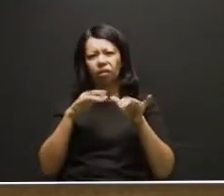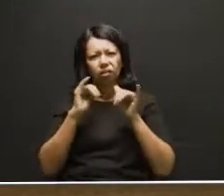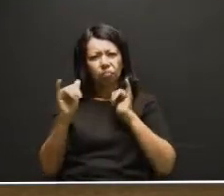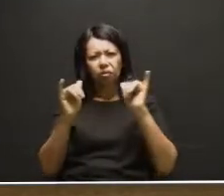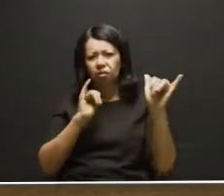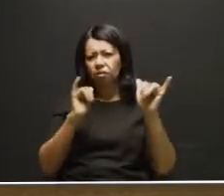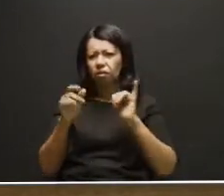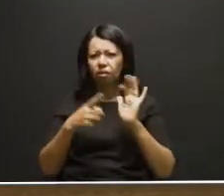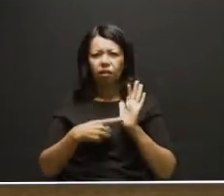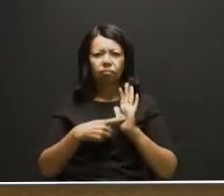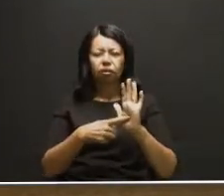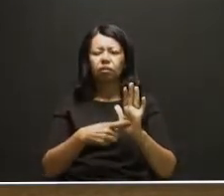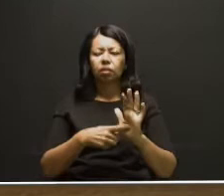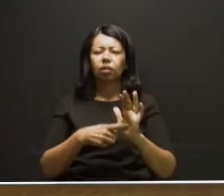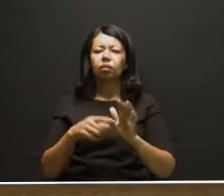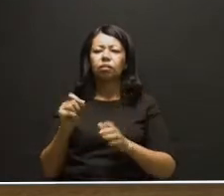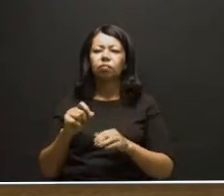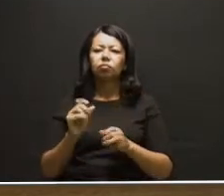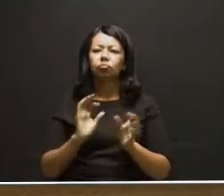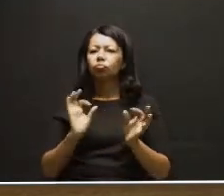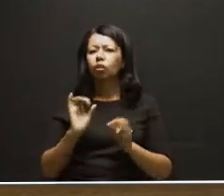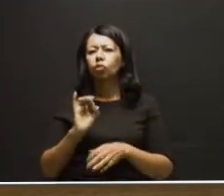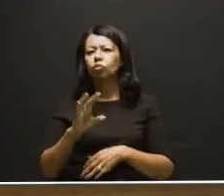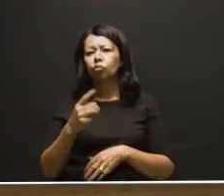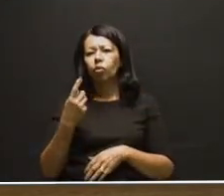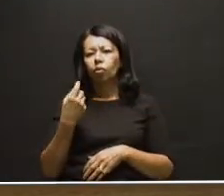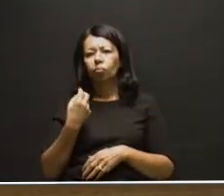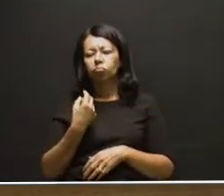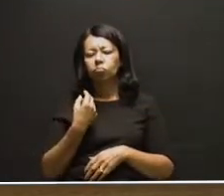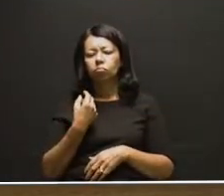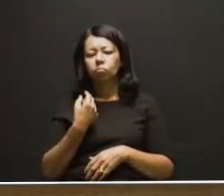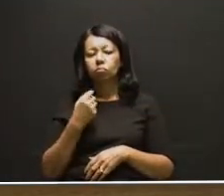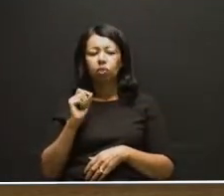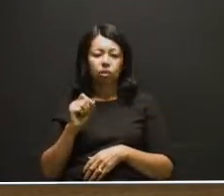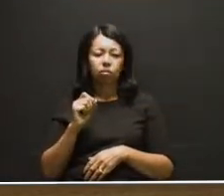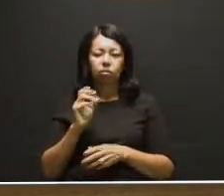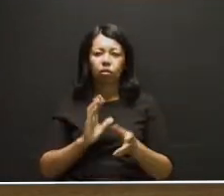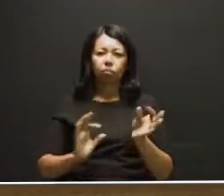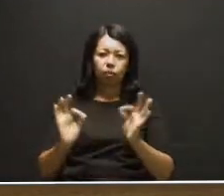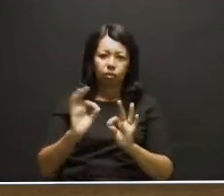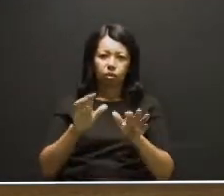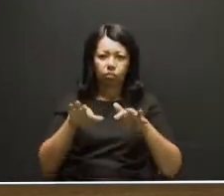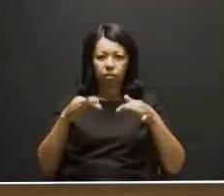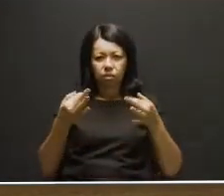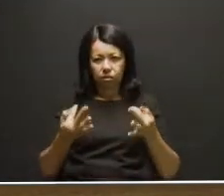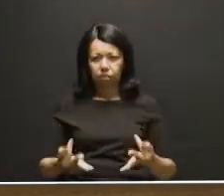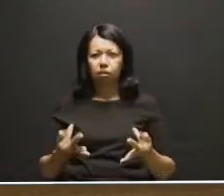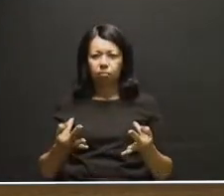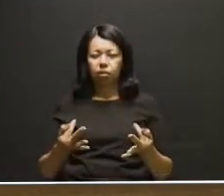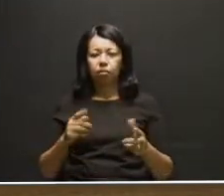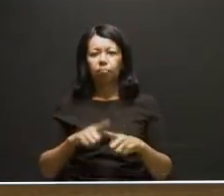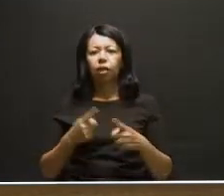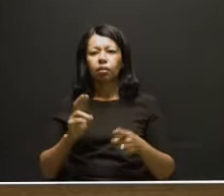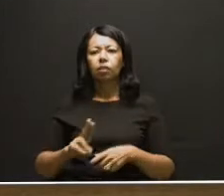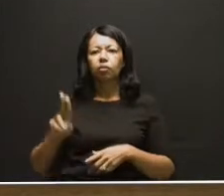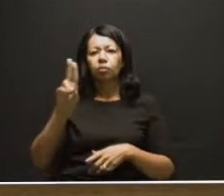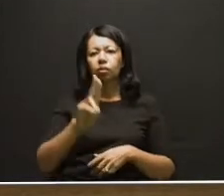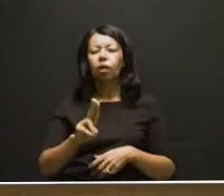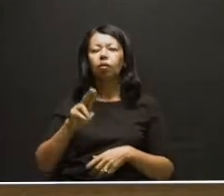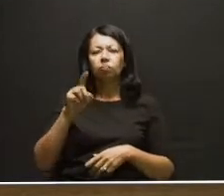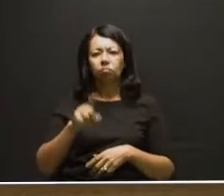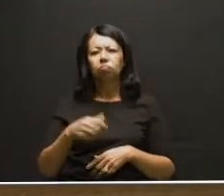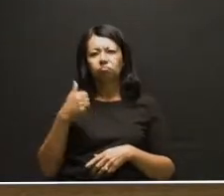aos atos na isso nada mais é como aqui foi ele é bem claro o projeto é simples né mas se aplicado ele se torna